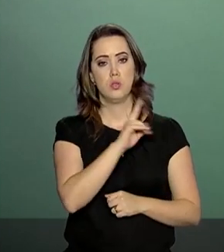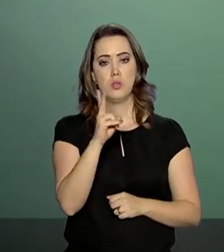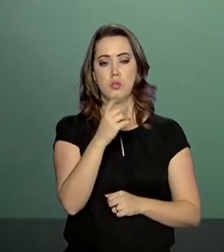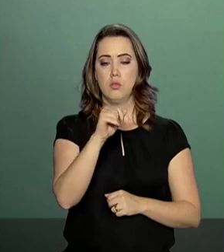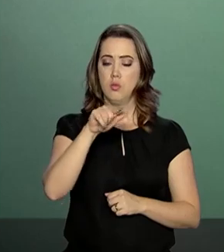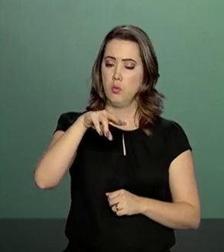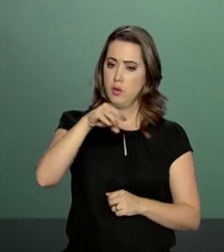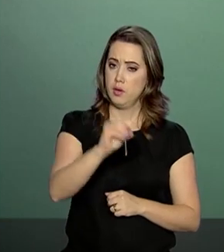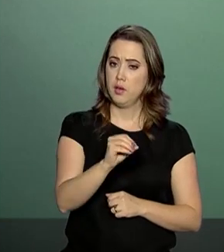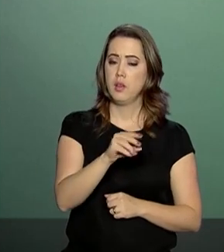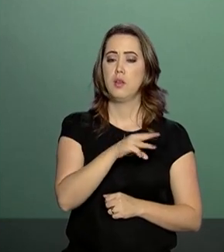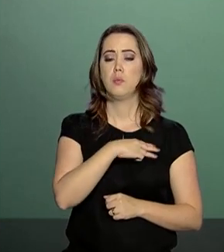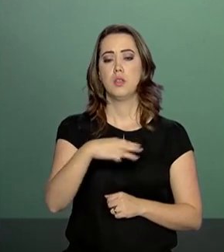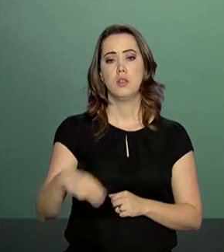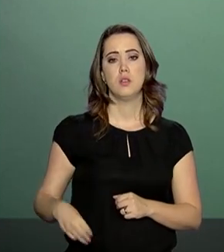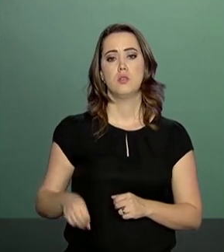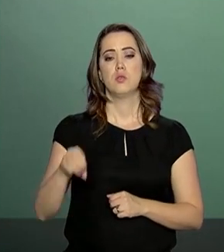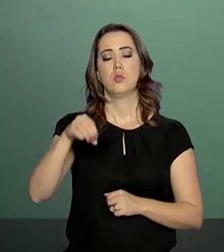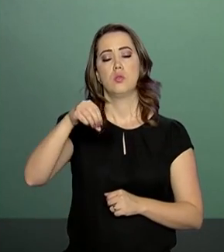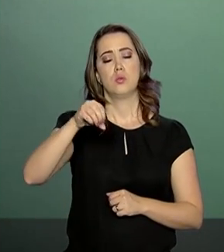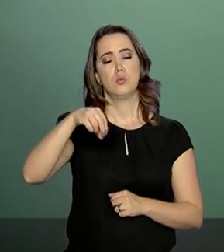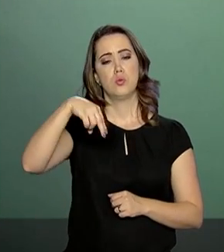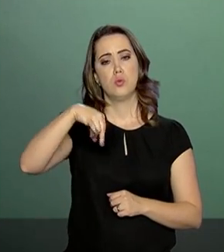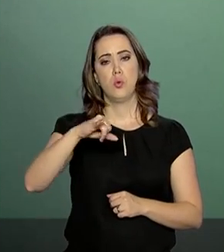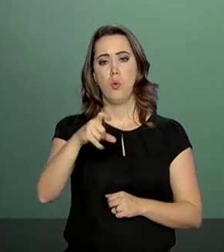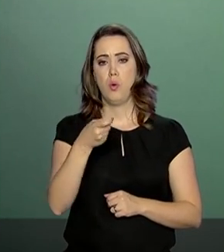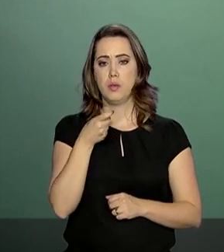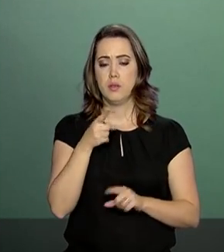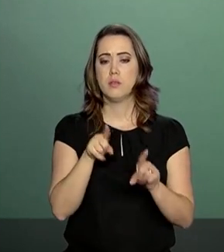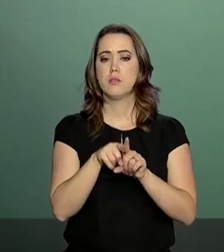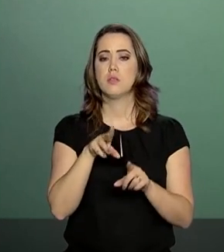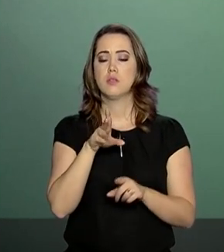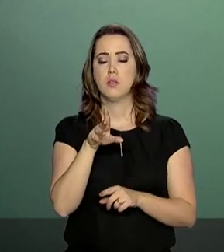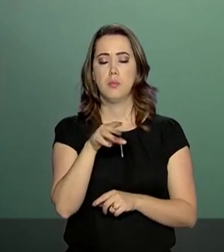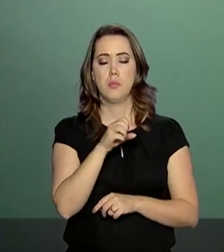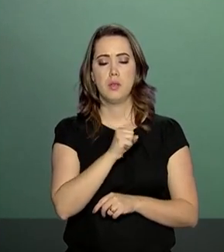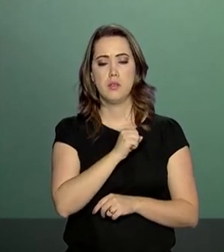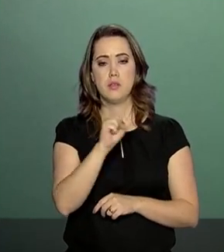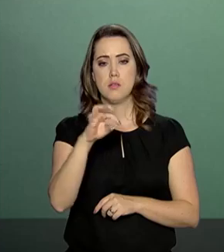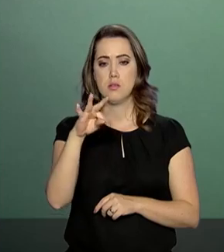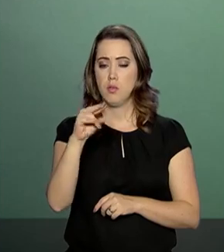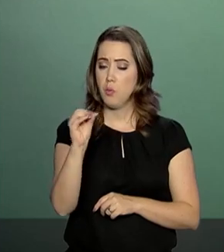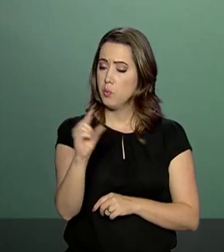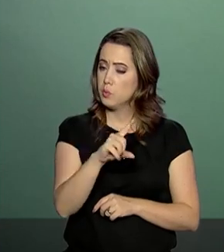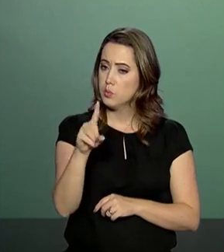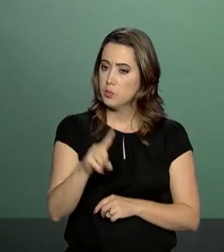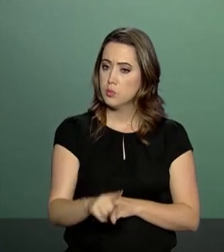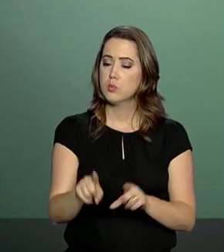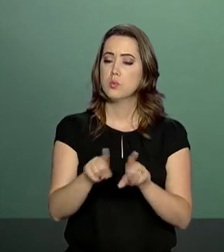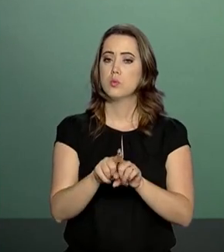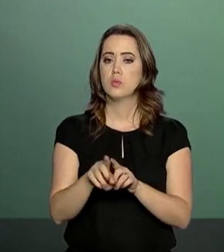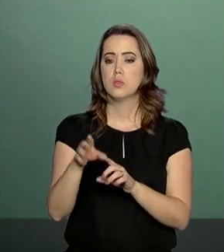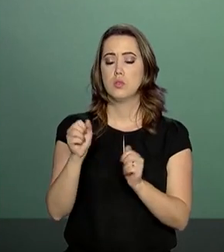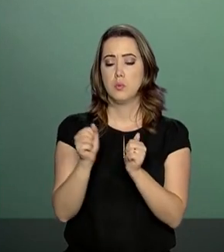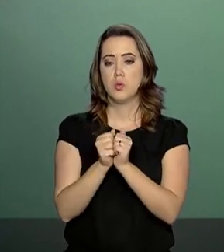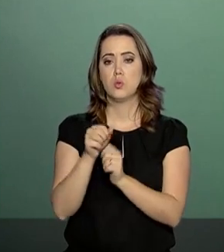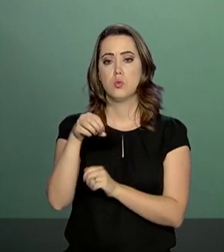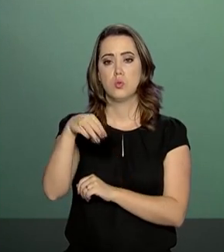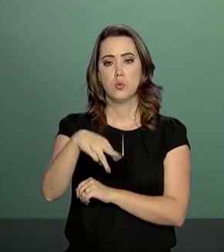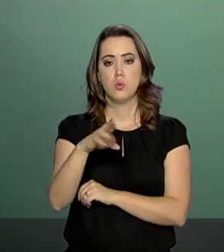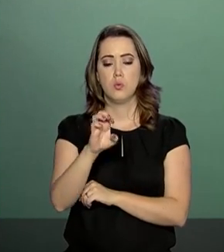Ônix Ministro Santos Cruz e o o presidente também estabeleceu contatos com o ministério das relações exteriores a